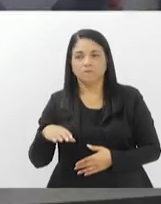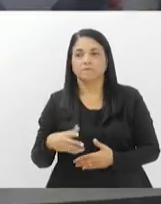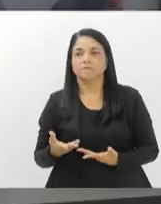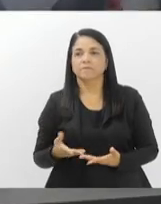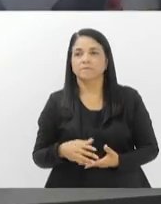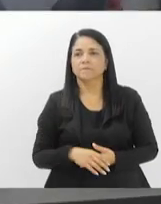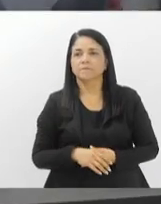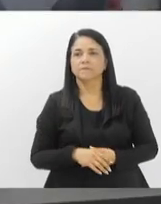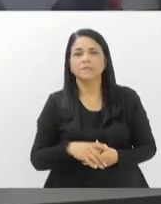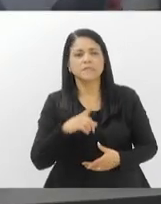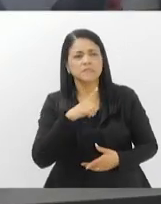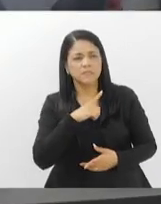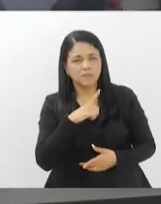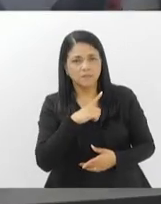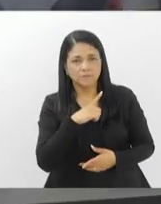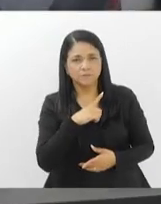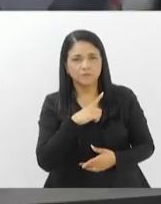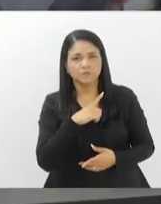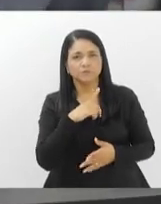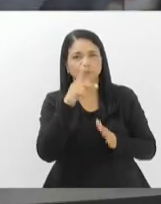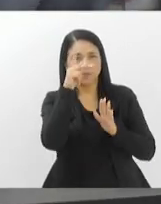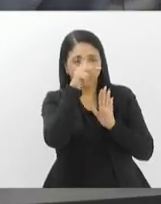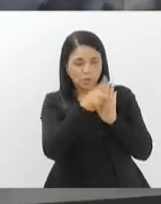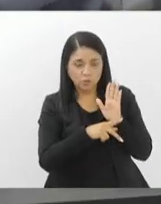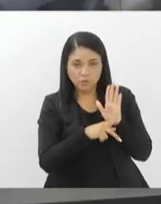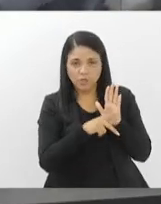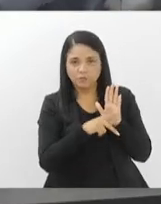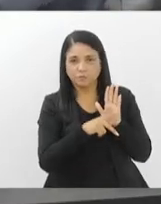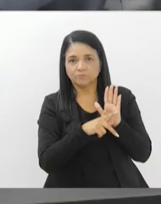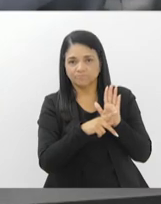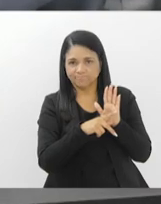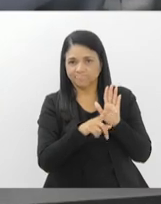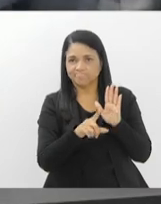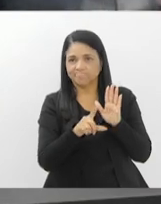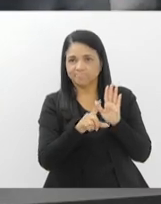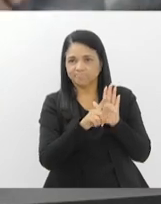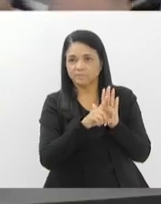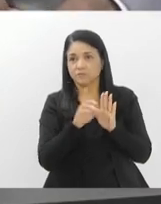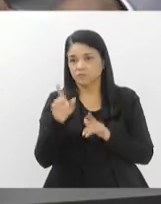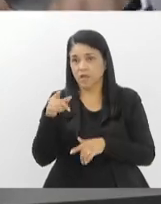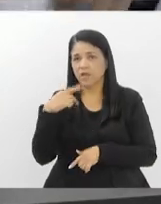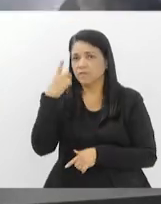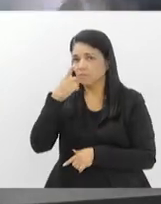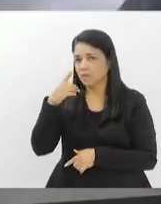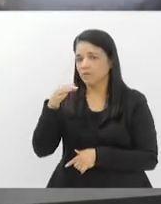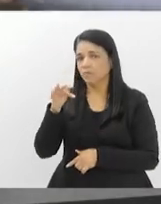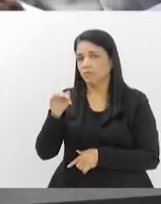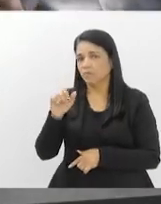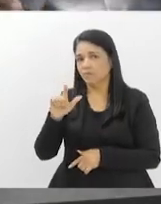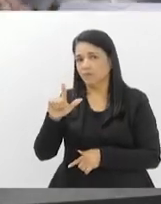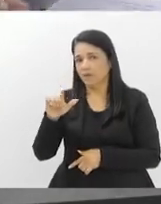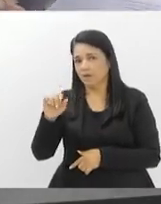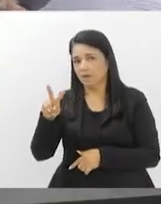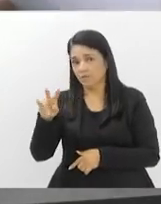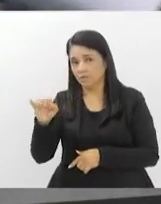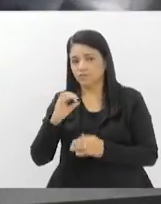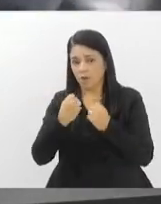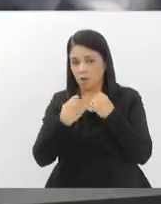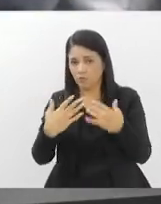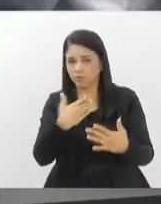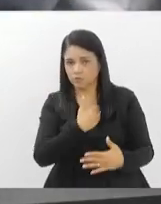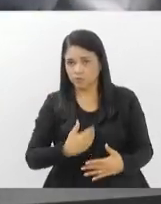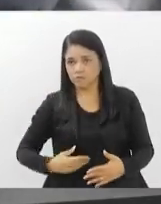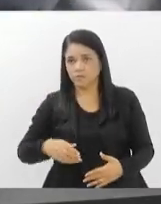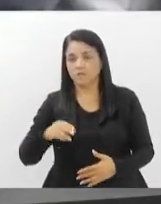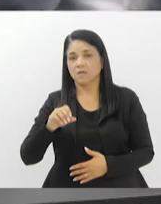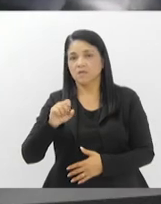Nós temos um projeto, o deputado Serafini chegou até a fazer também uma audiência pública, o SEUC,